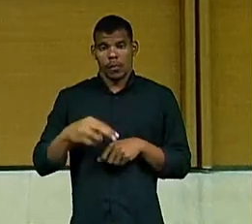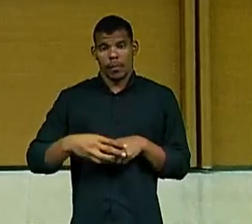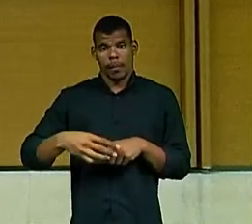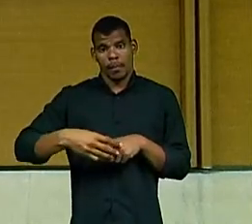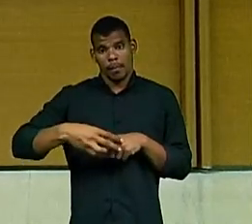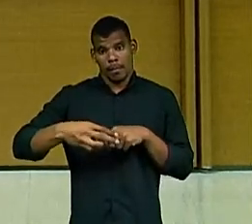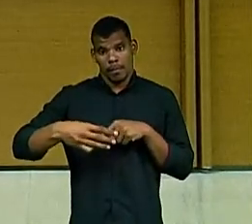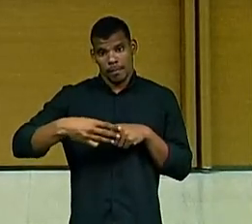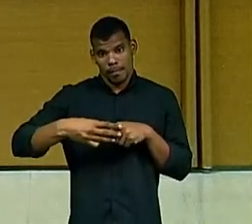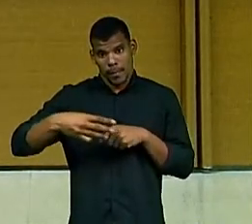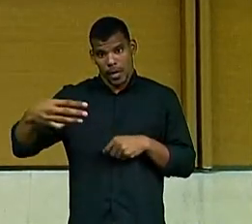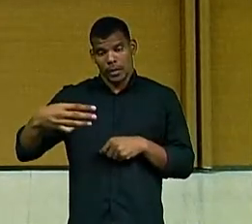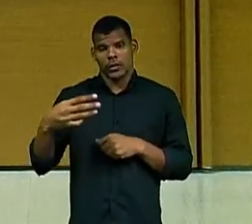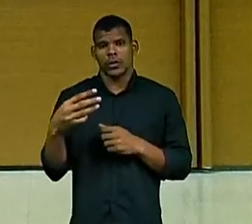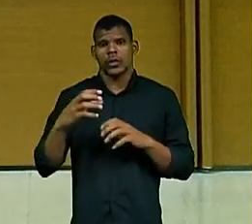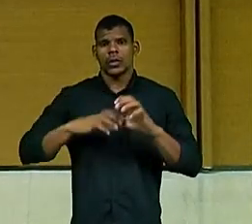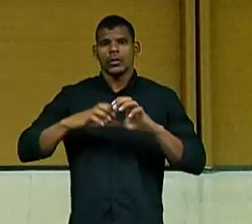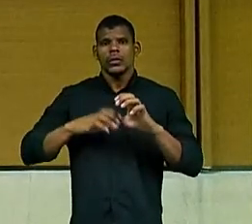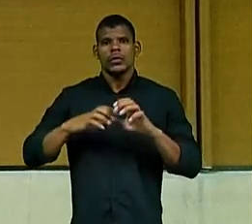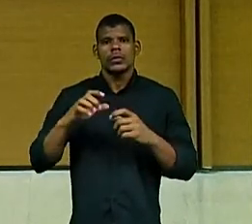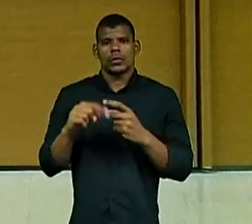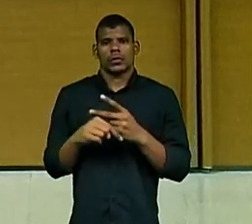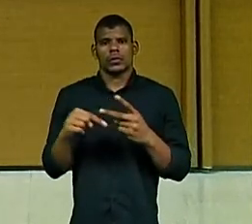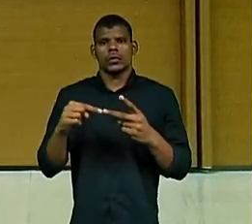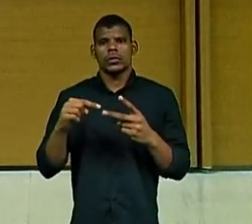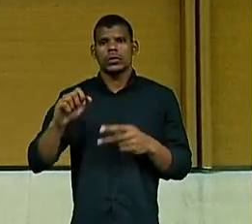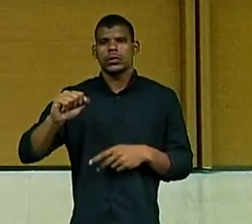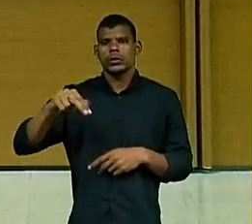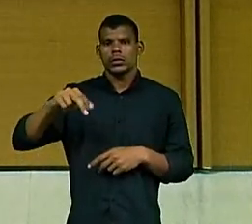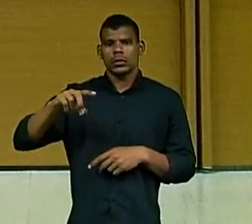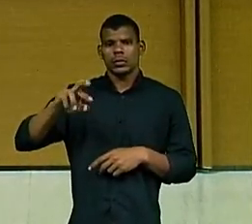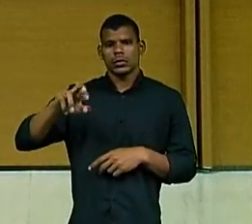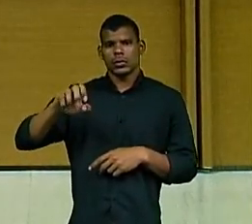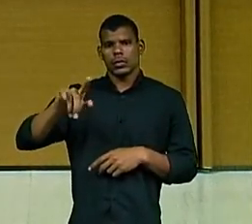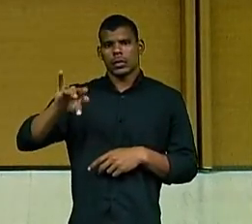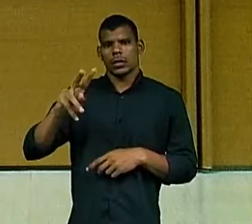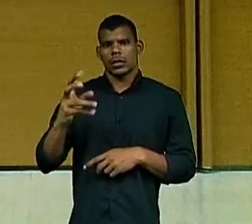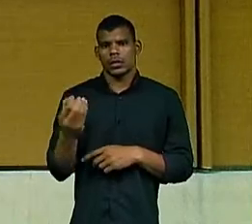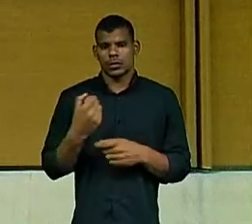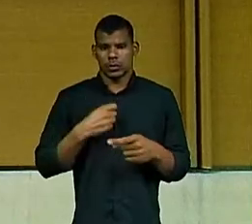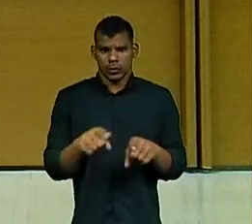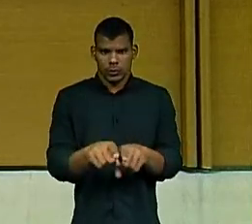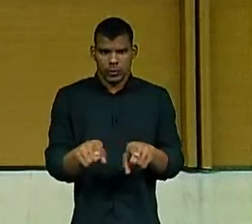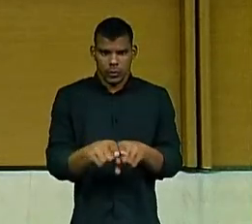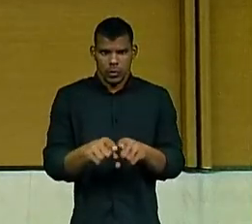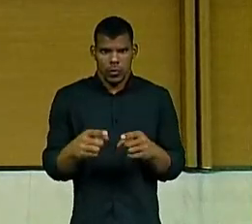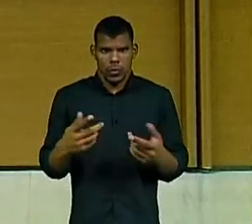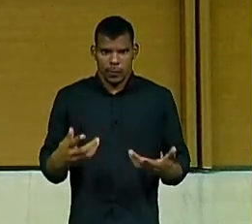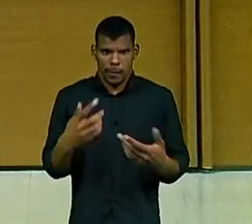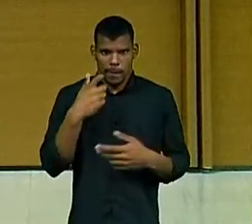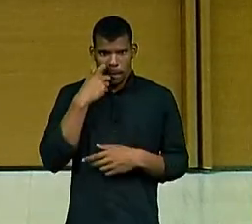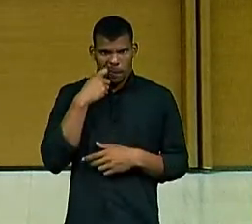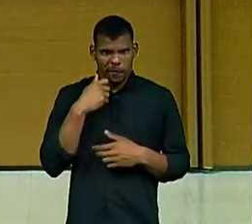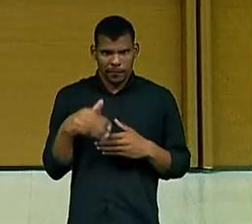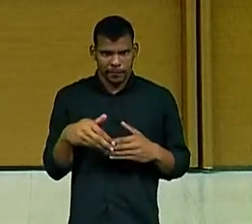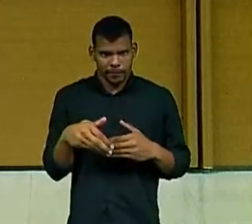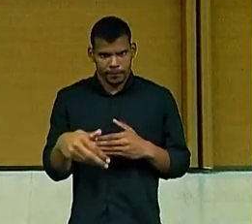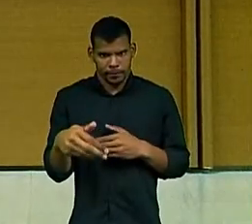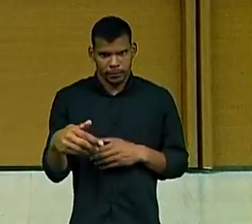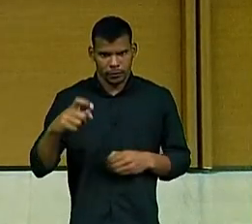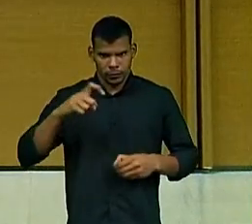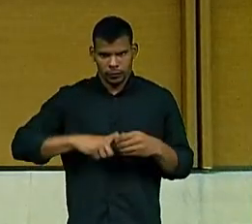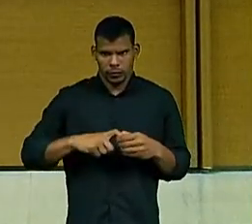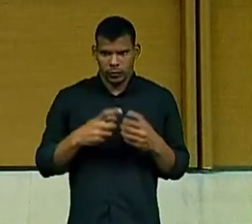ele o Andrezinho o André Então assim vamos já podemos